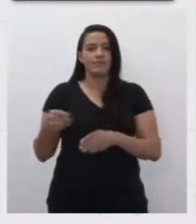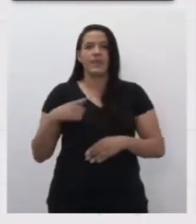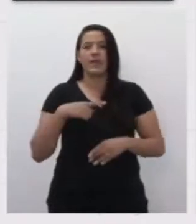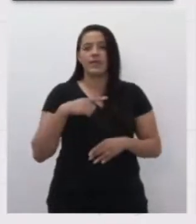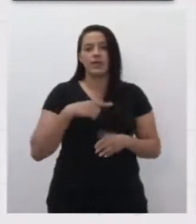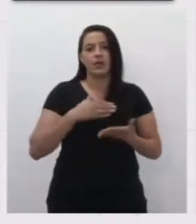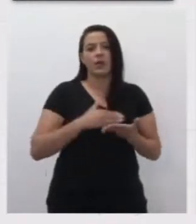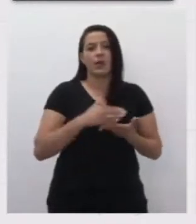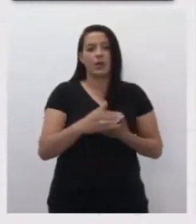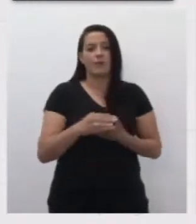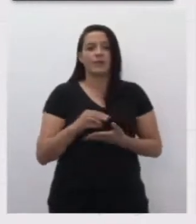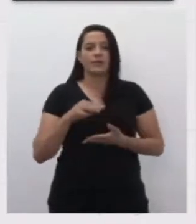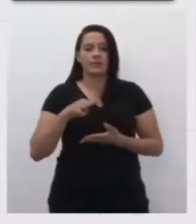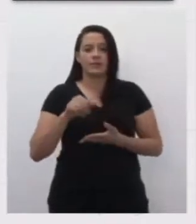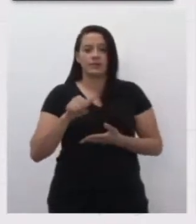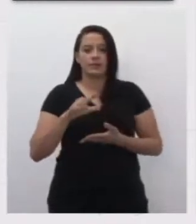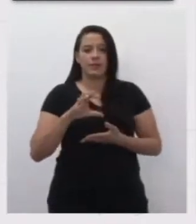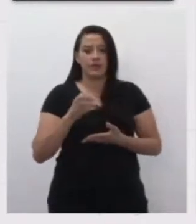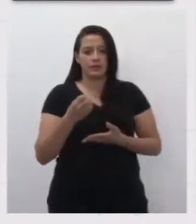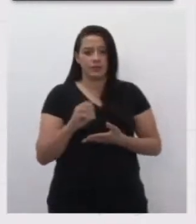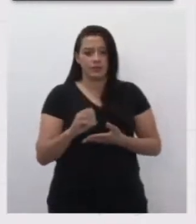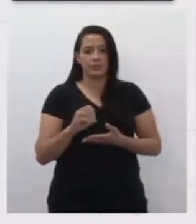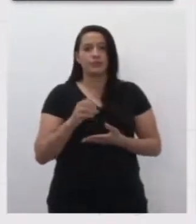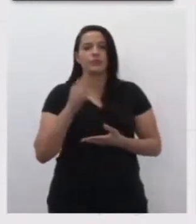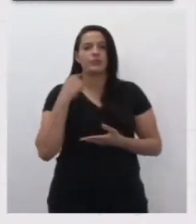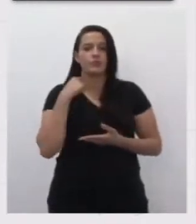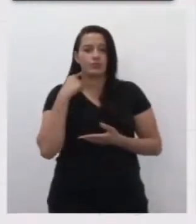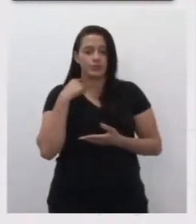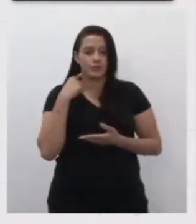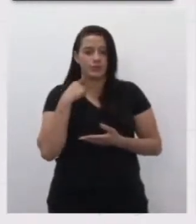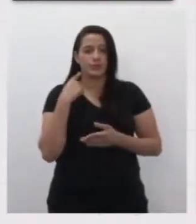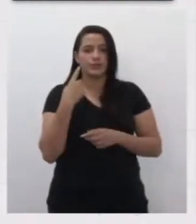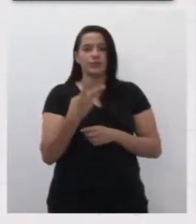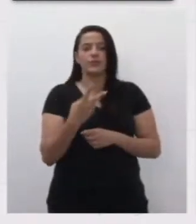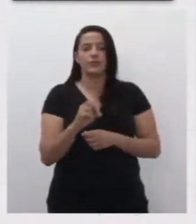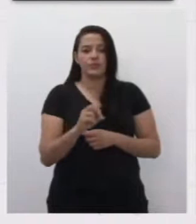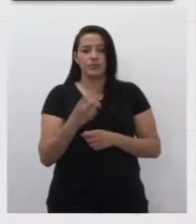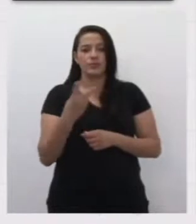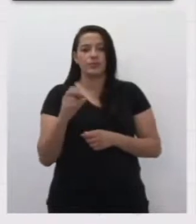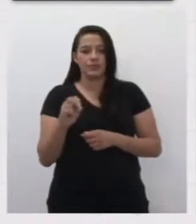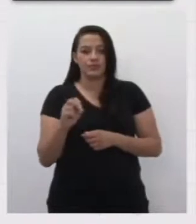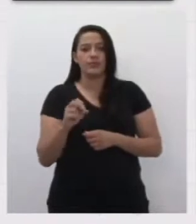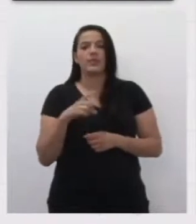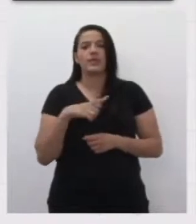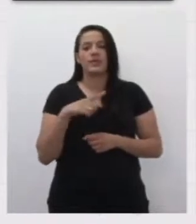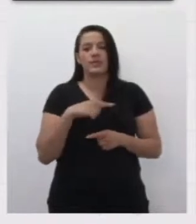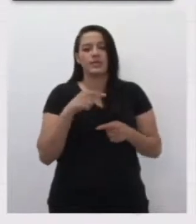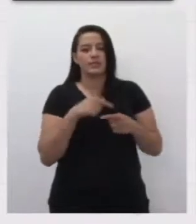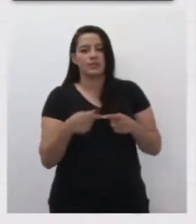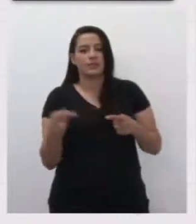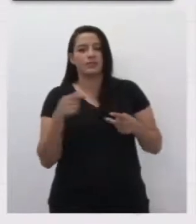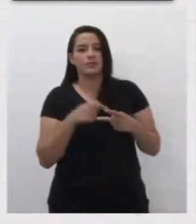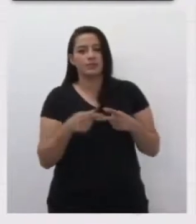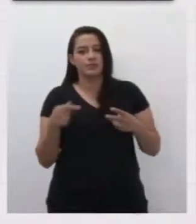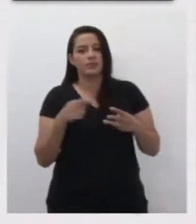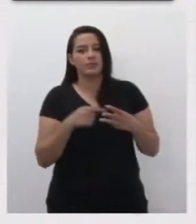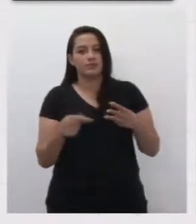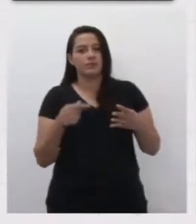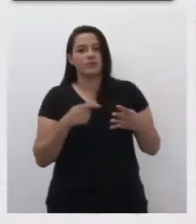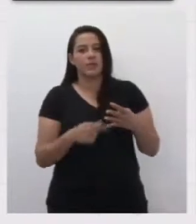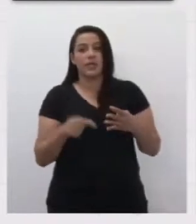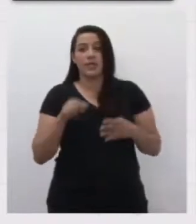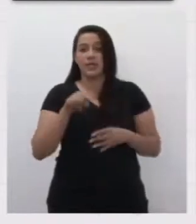março, né, de 2020, mas ele tem um conteúdo aqui semana a semana que o aluno precisa aprender. Então, o aluno que estiver se preparando